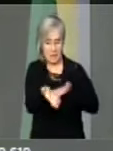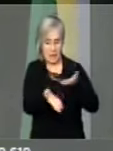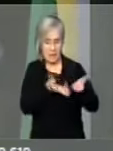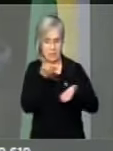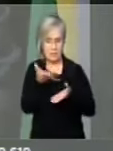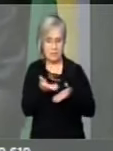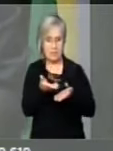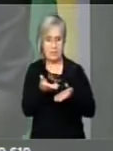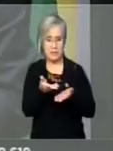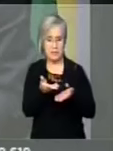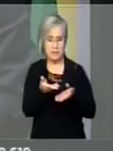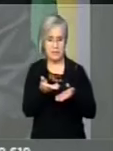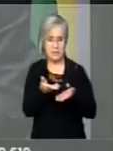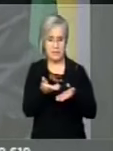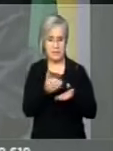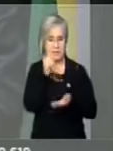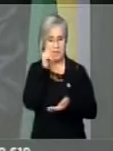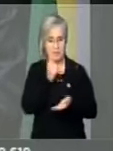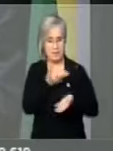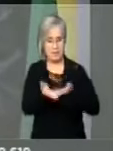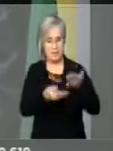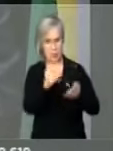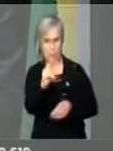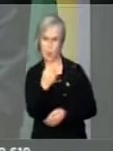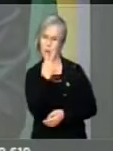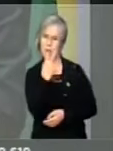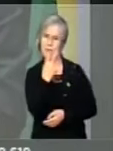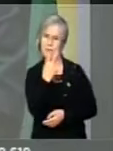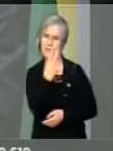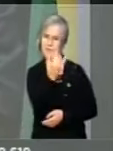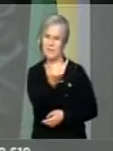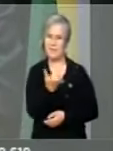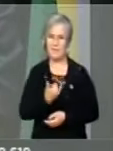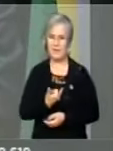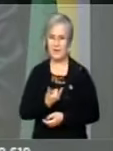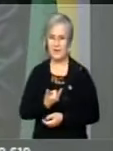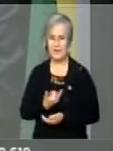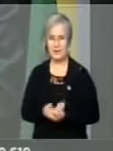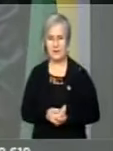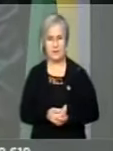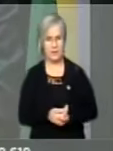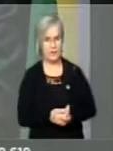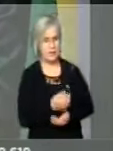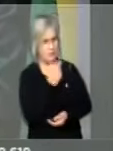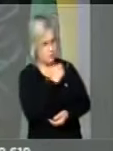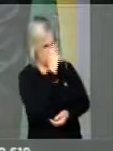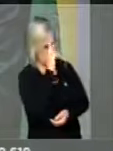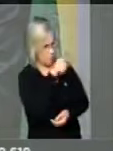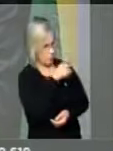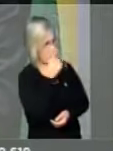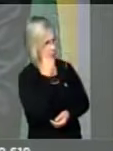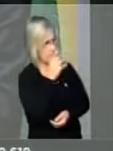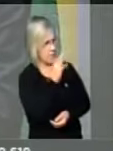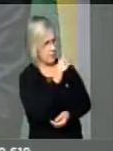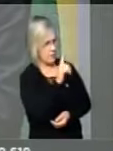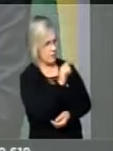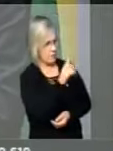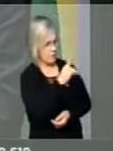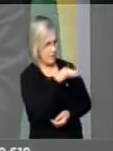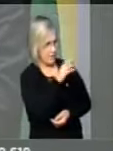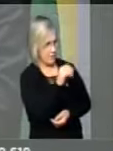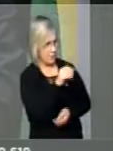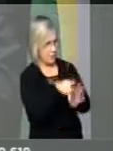ali no caixa, ela olhou para mim e falou assim: o senhor é o deputado Flavinho, da Canção Nova,